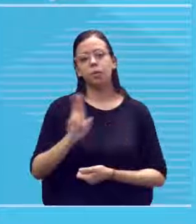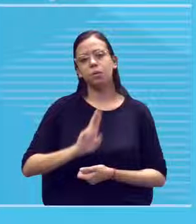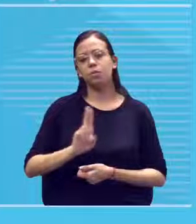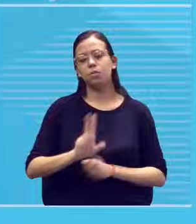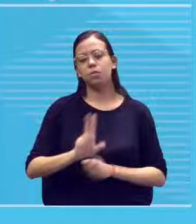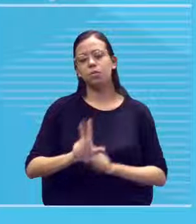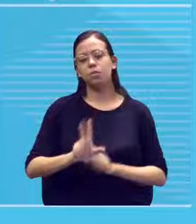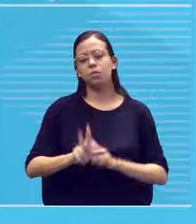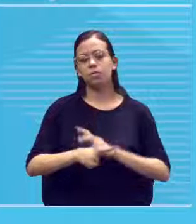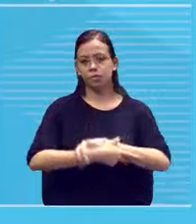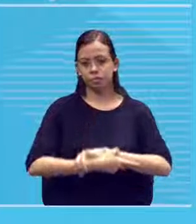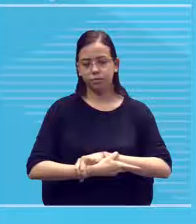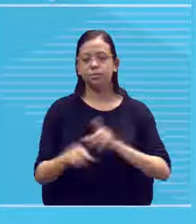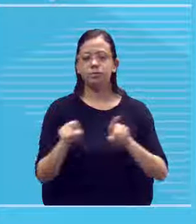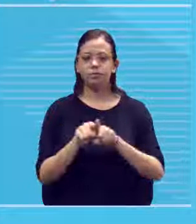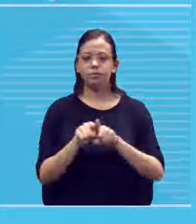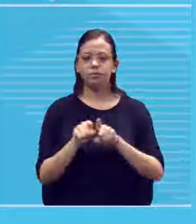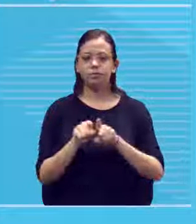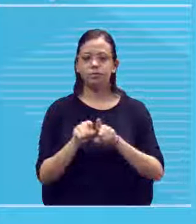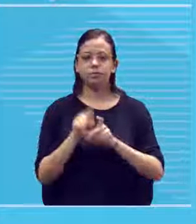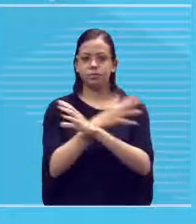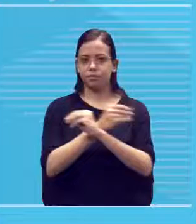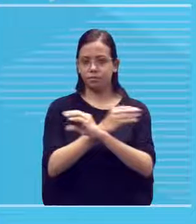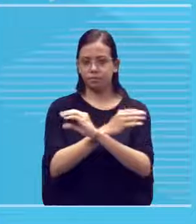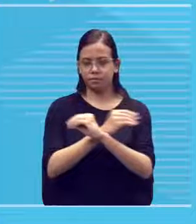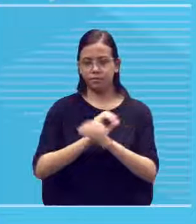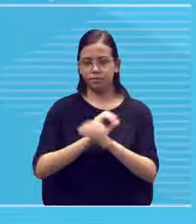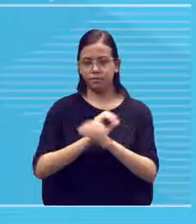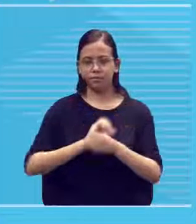conectores as conjunções